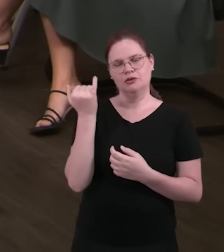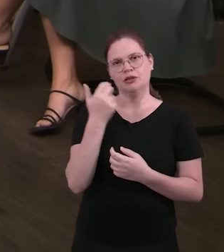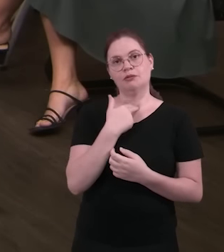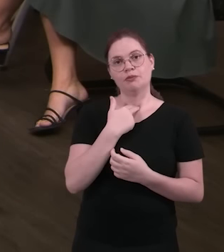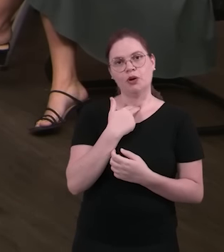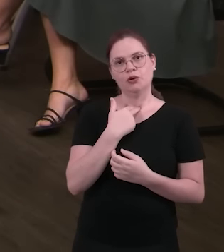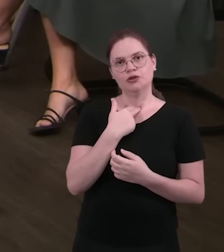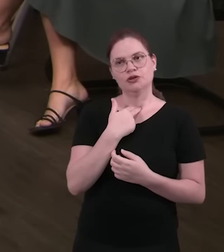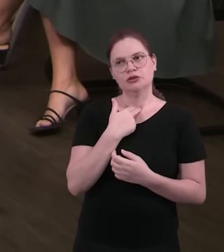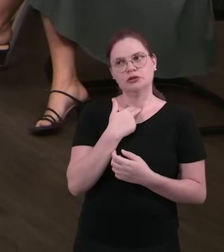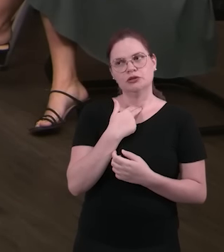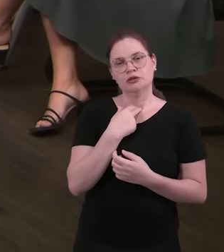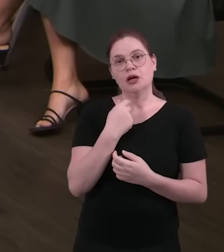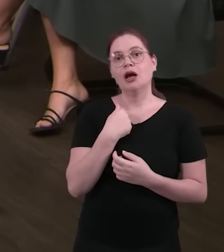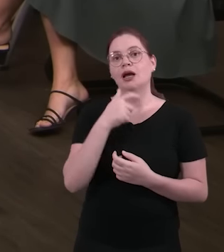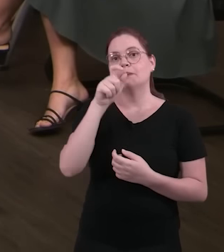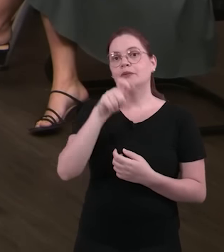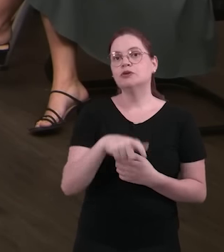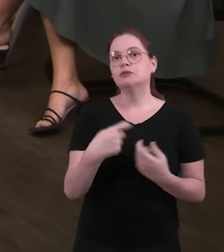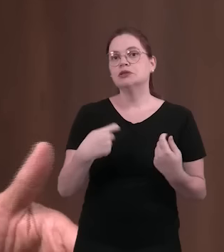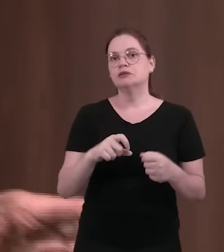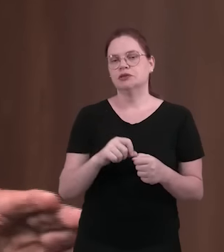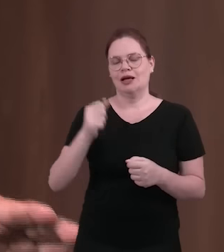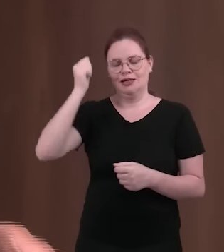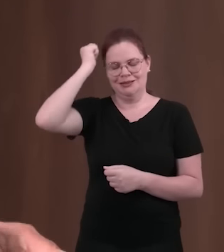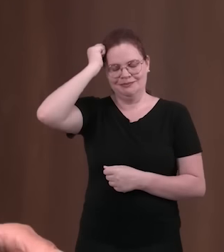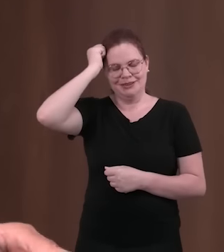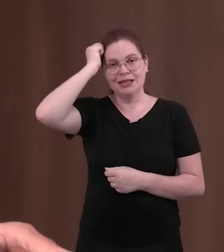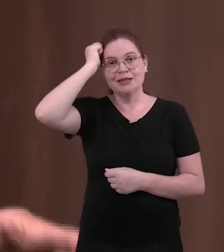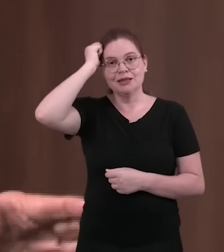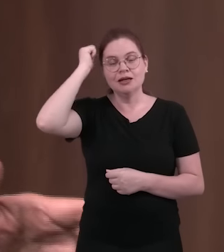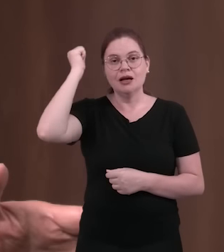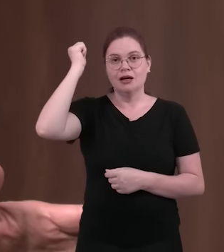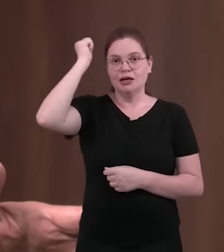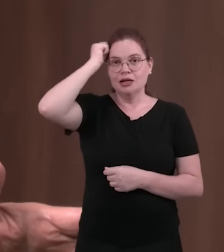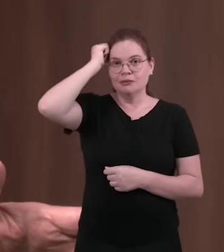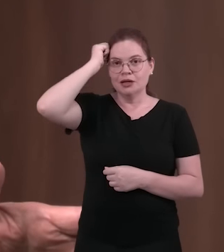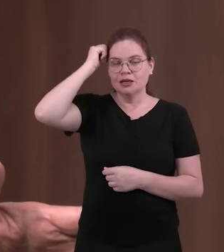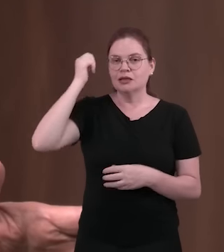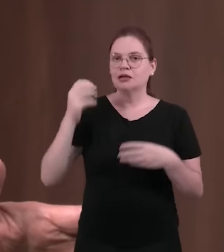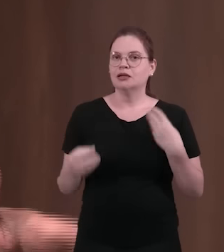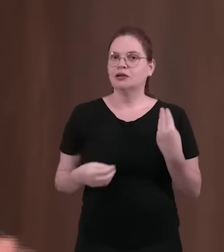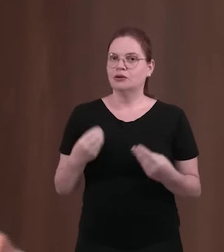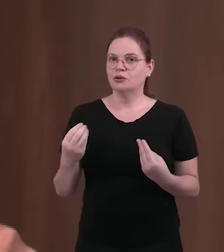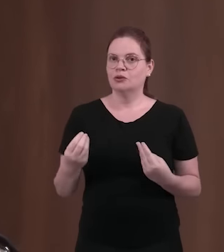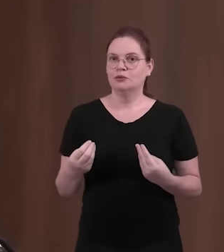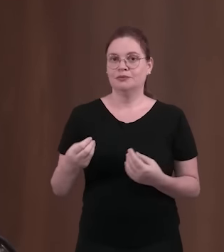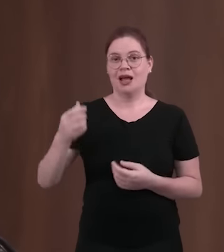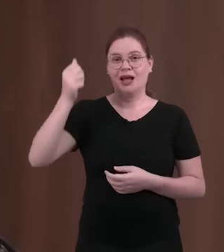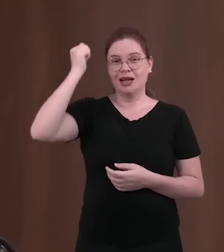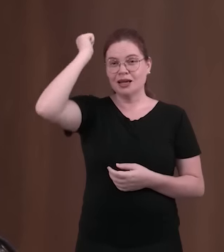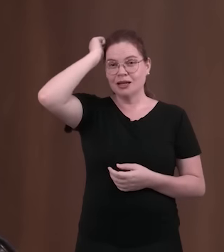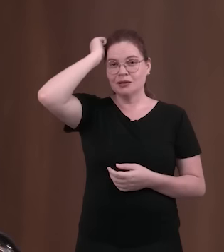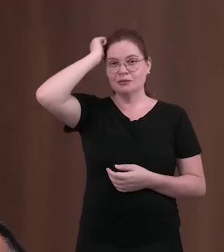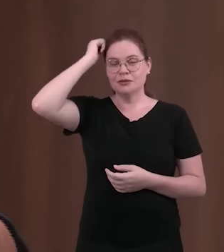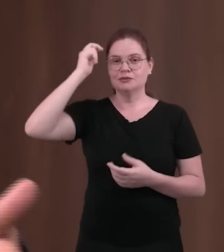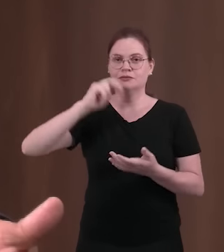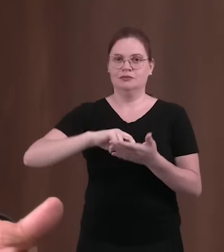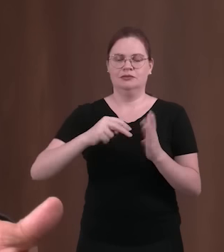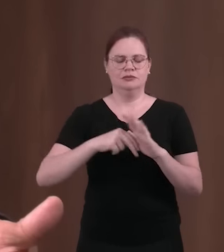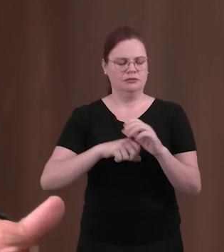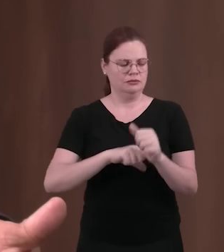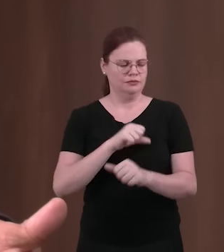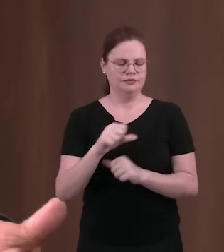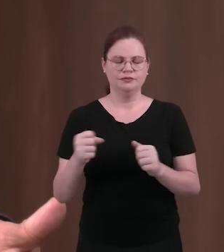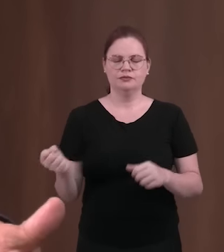que é preciso fazer? Arrependimento. Agora, arrependimento não é com palavras. Arrepender é mudança